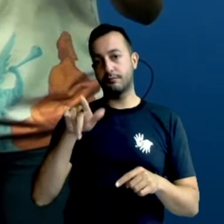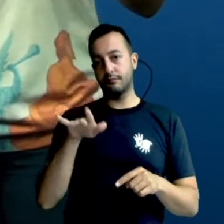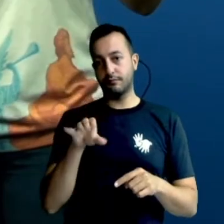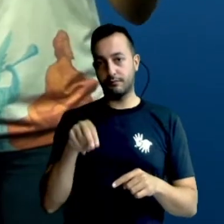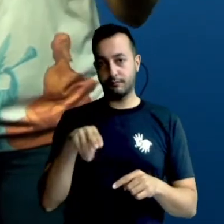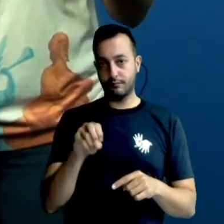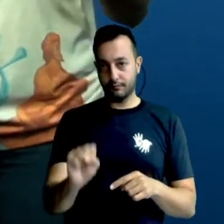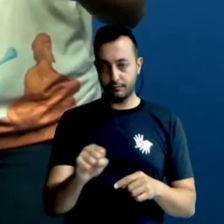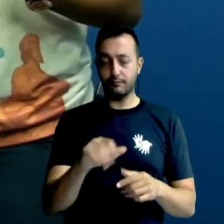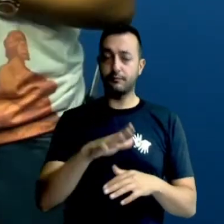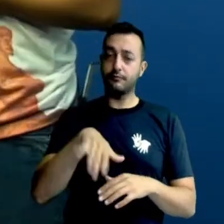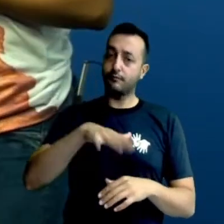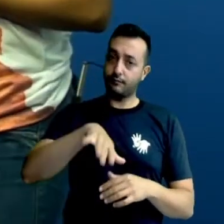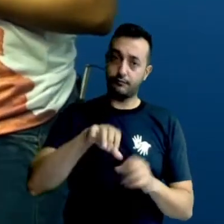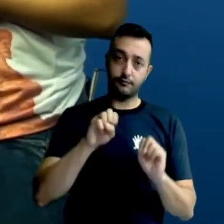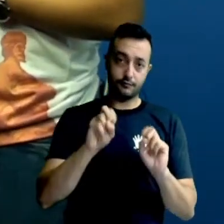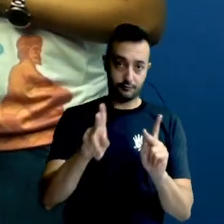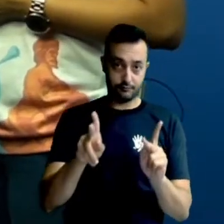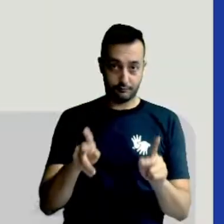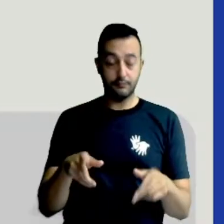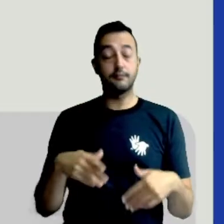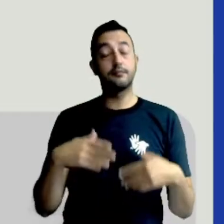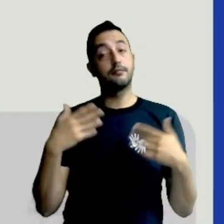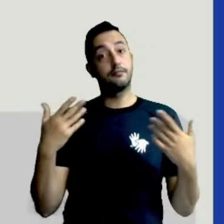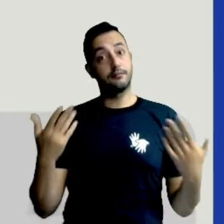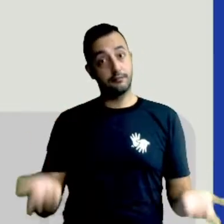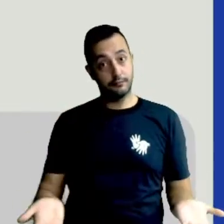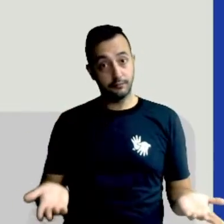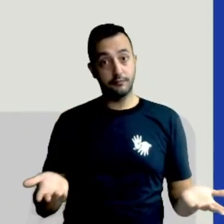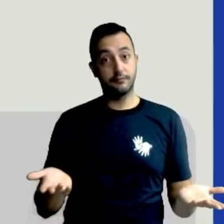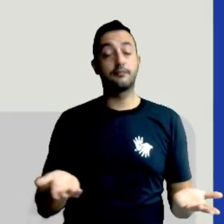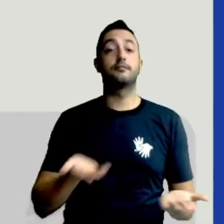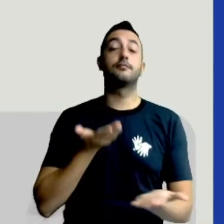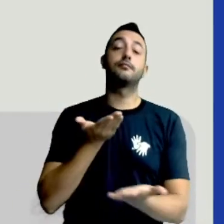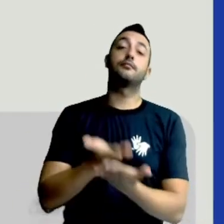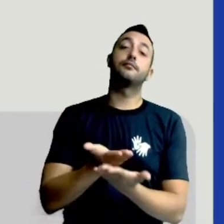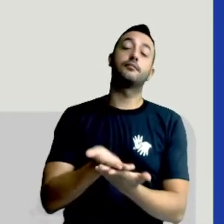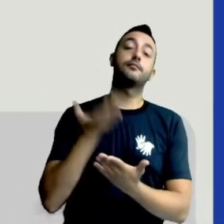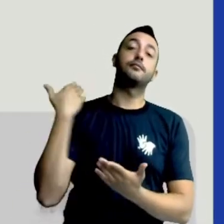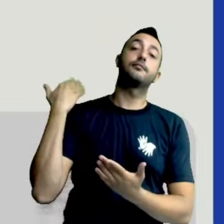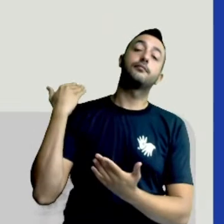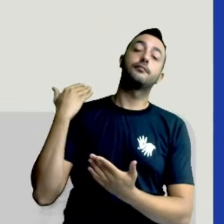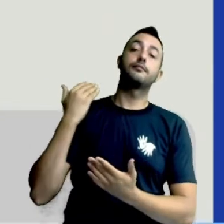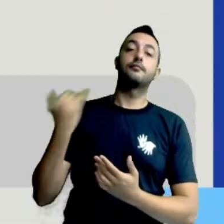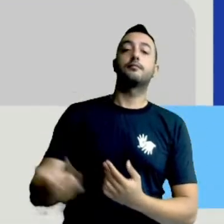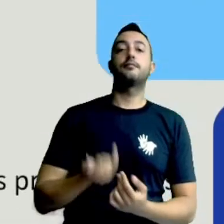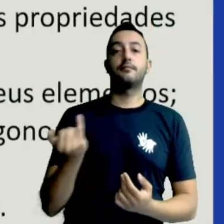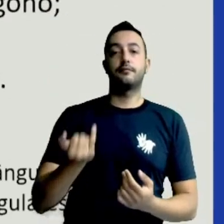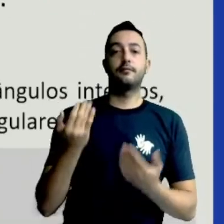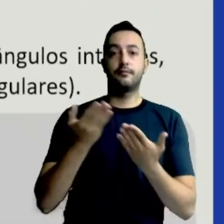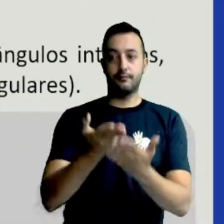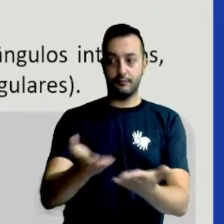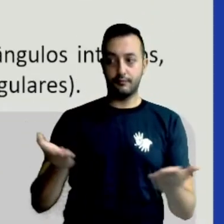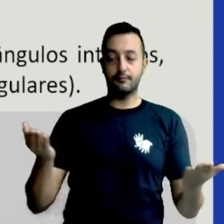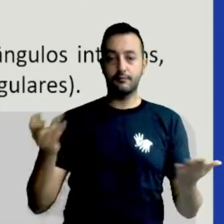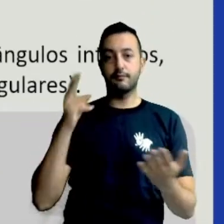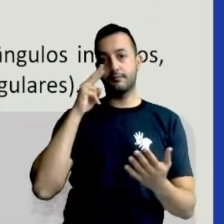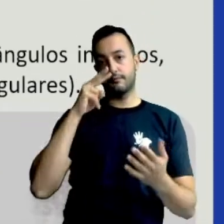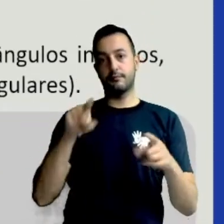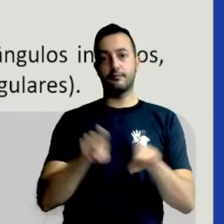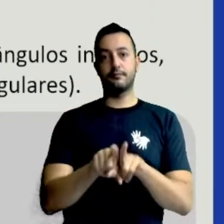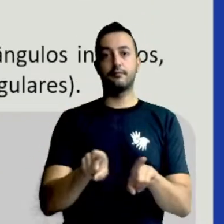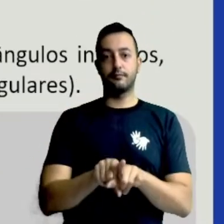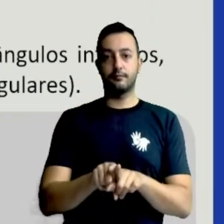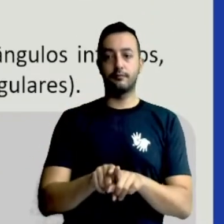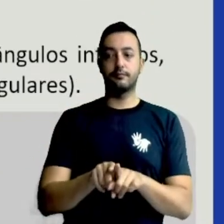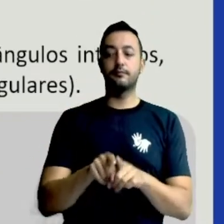polígonos como um todo. Mas a aula passada é muito importante para vocês verem